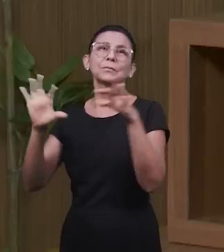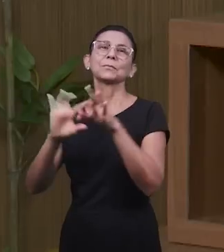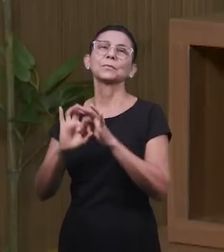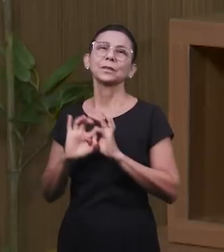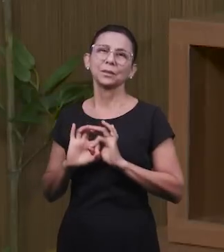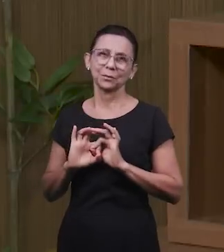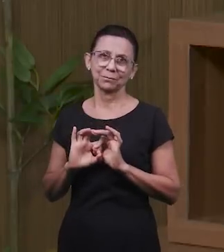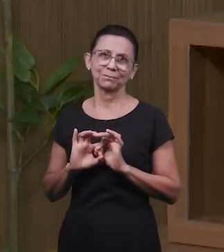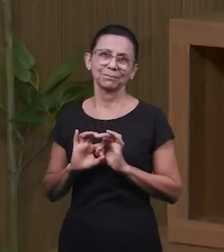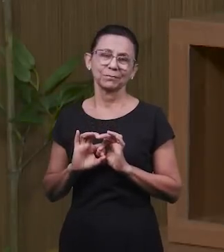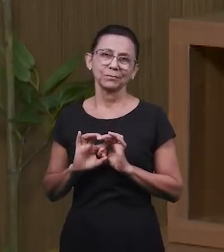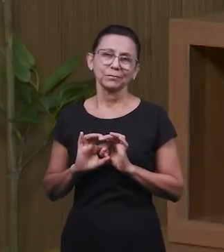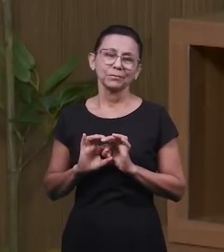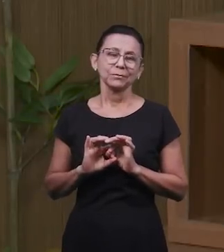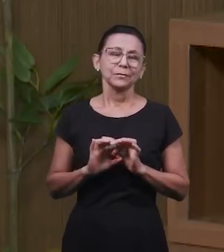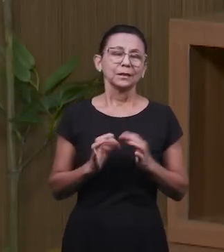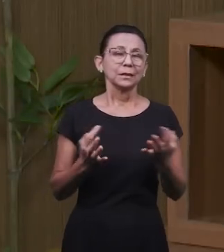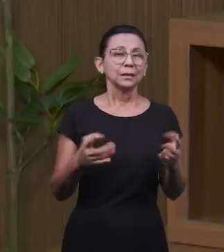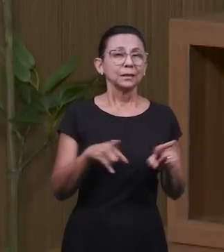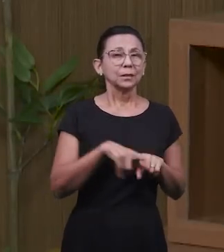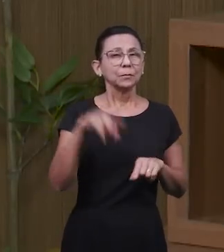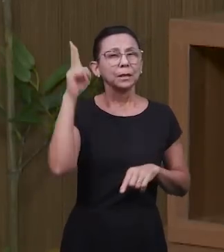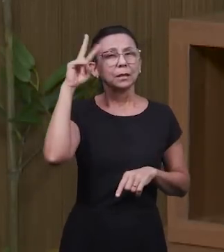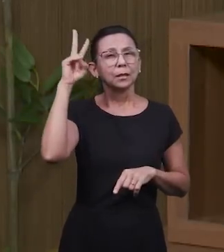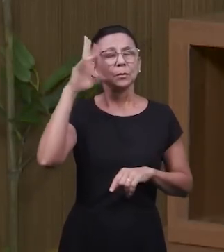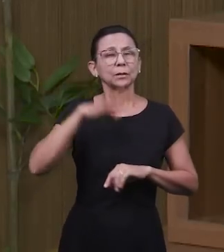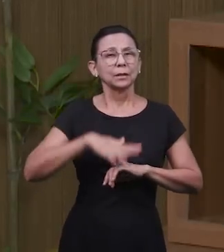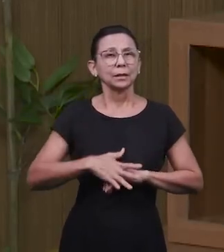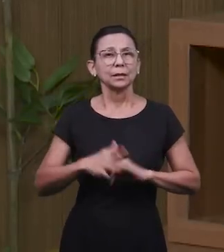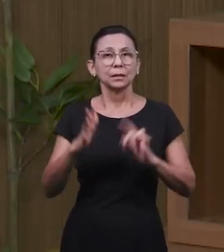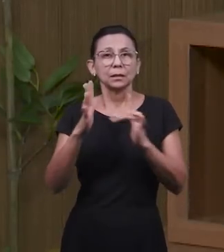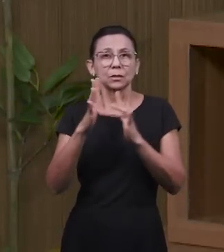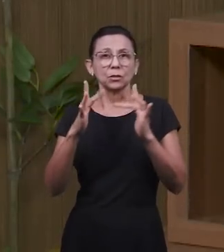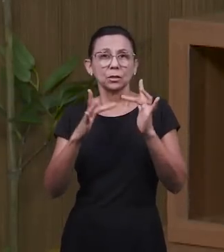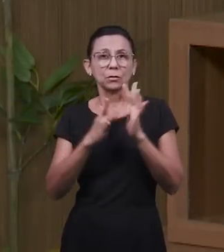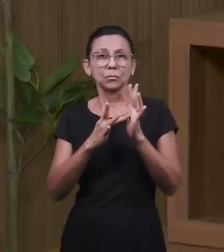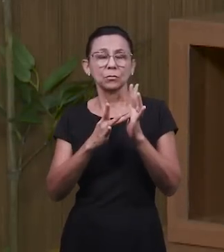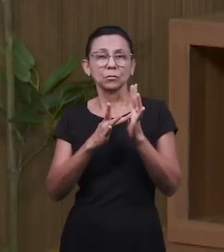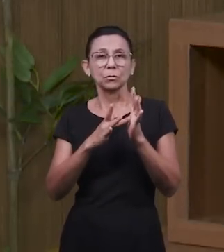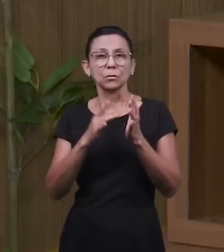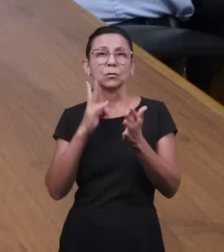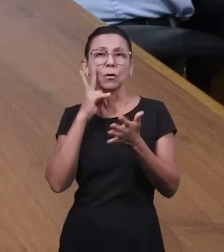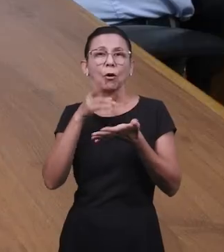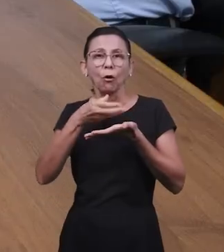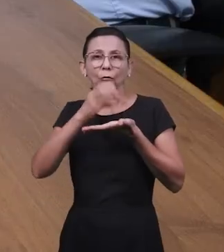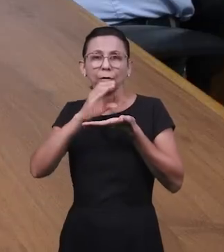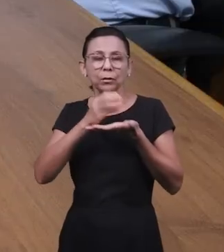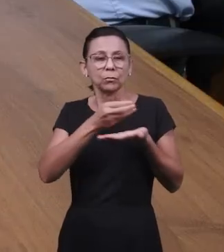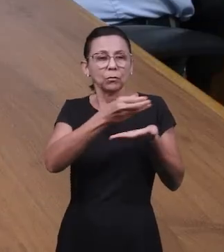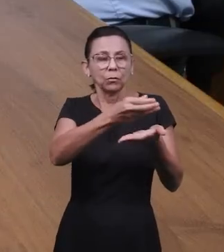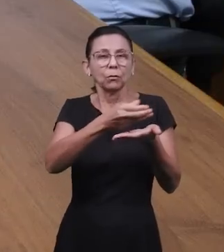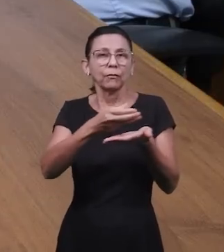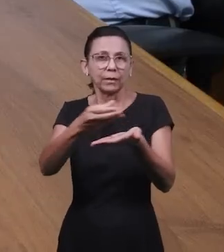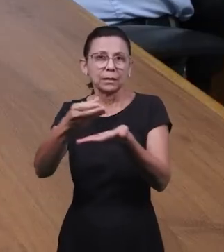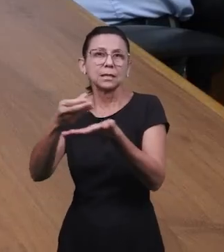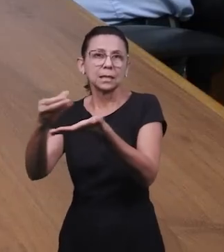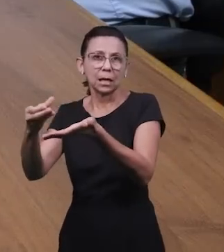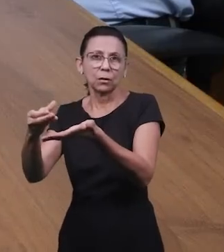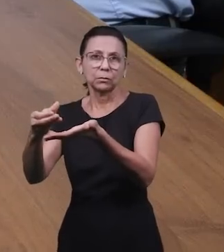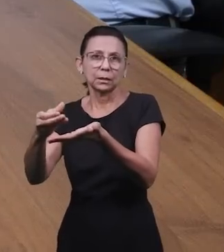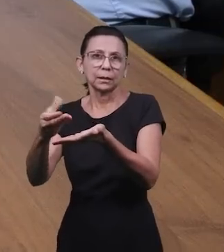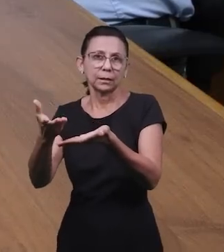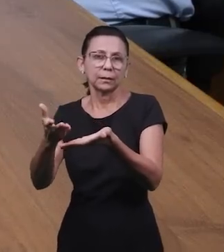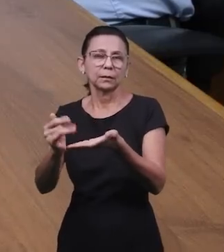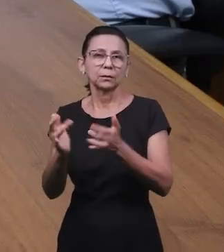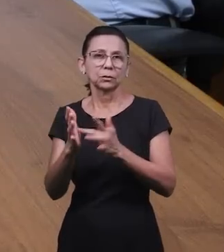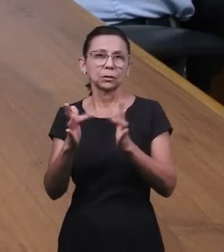também daquilo que Jesus ofereceu, que é o cálice. Porque o cálice é o cálice da comunhão. Quando Jesus chamou os